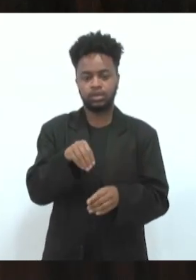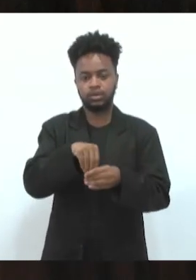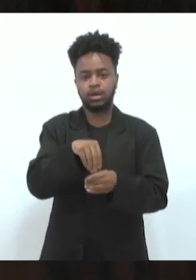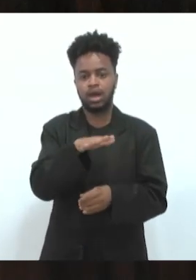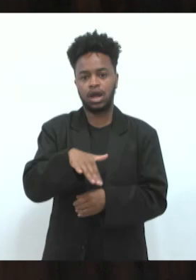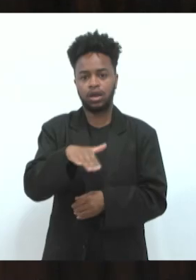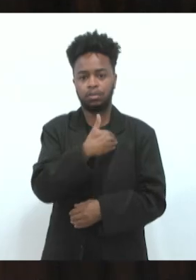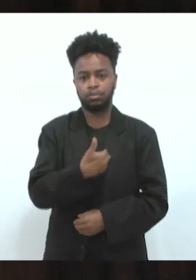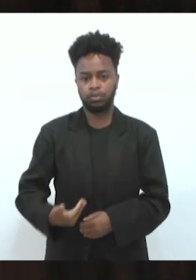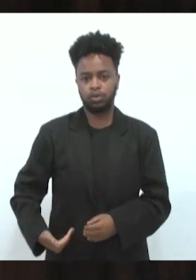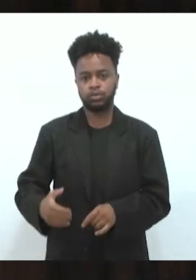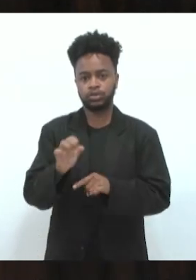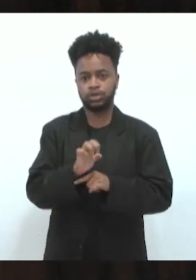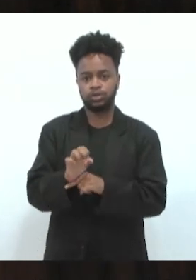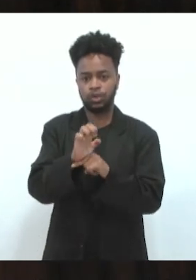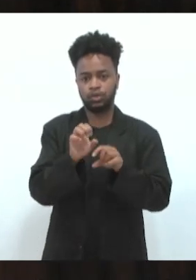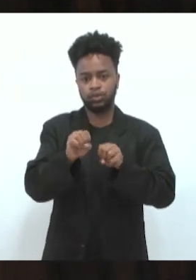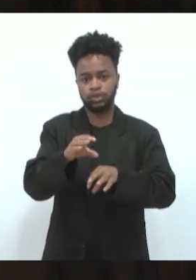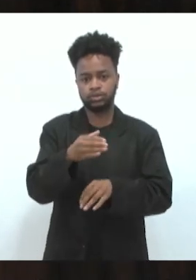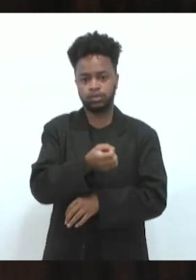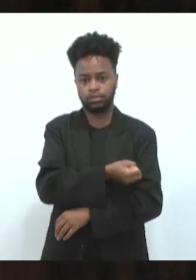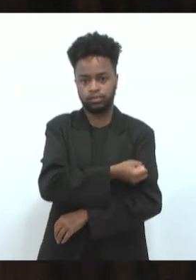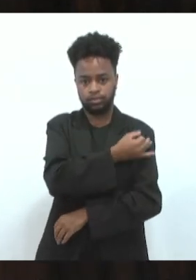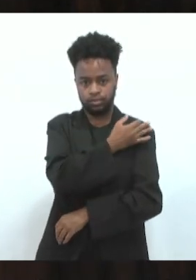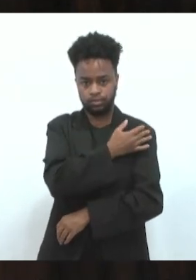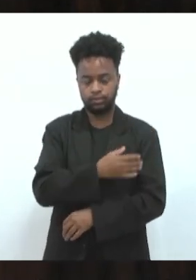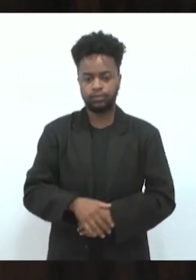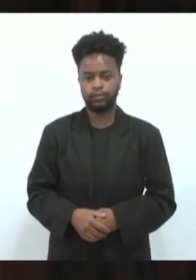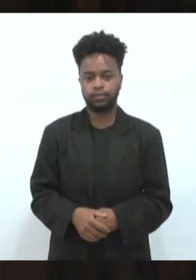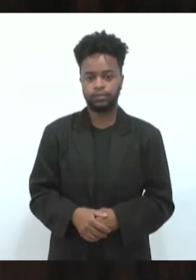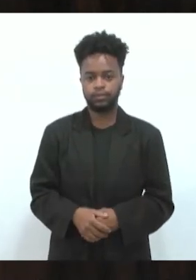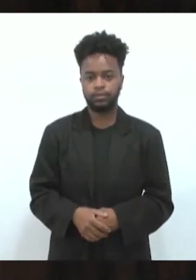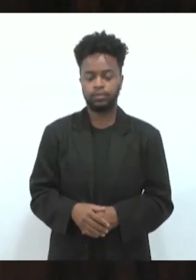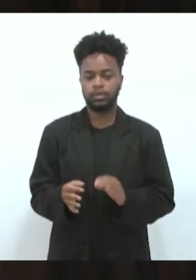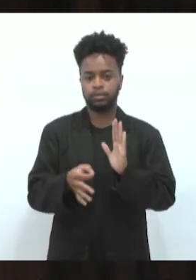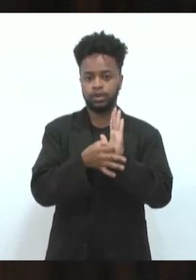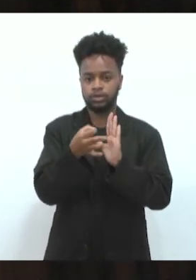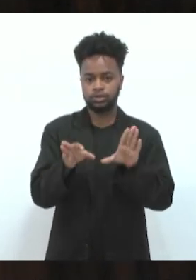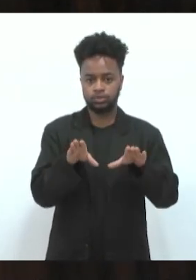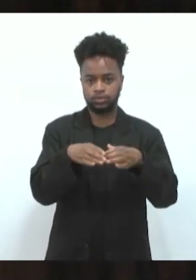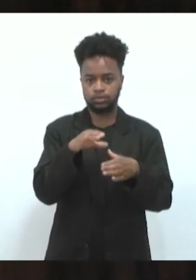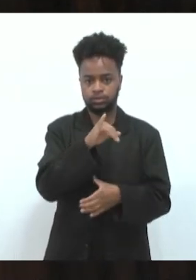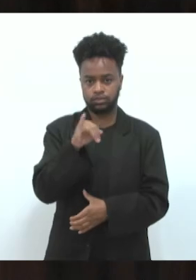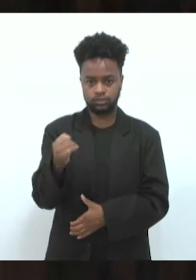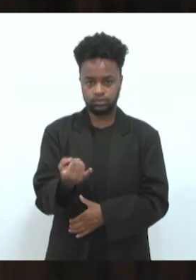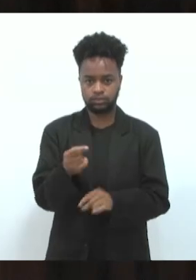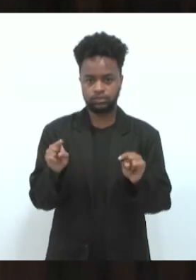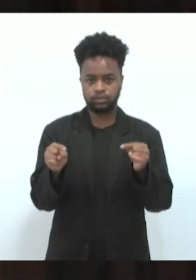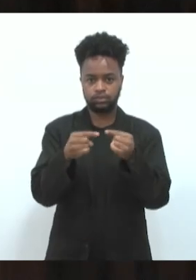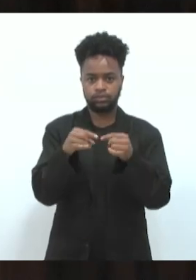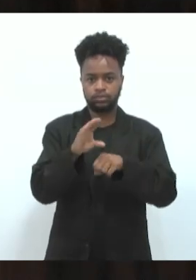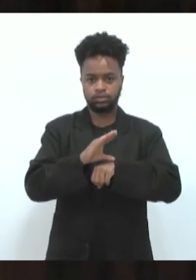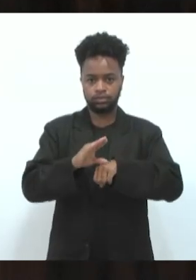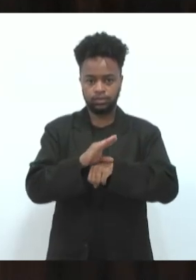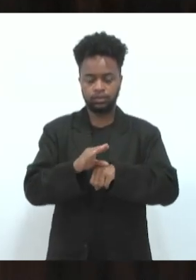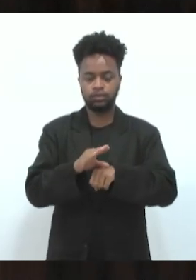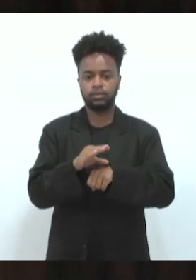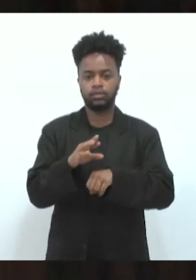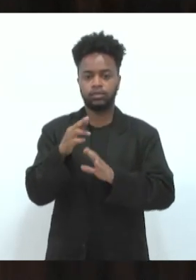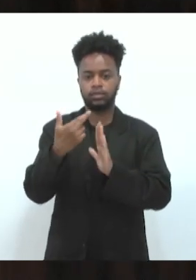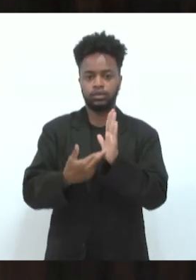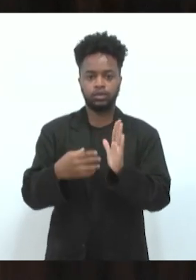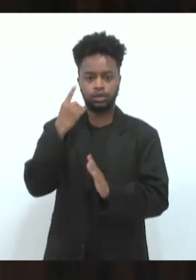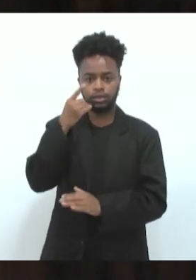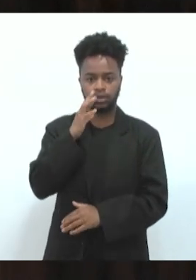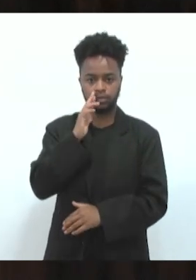educação básica. Pareceres da Comissão de Constituição e Justiça pela Constitucionalidade. Relator, deputado